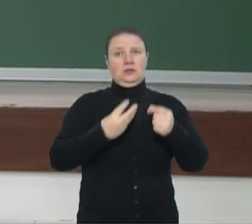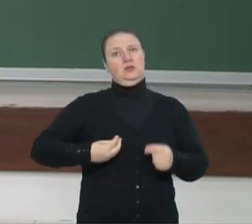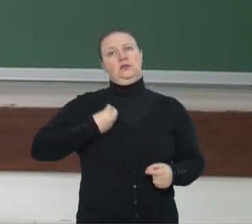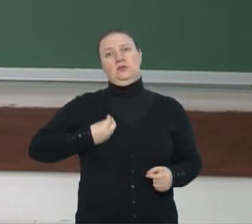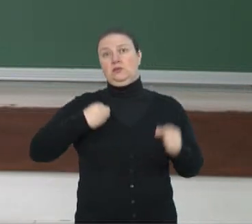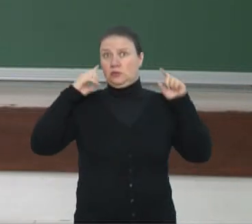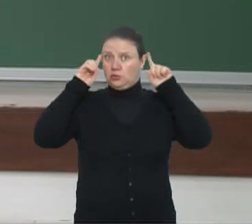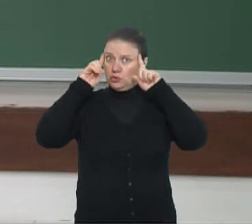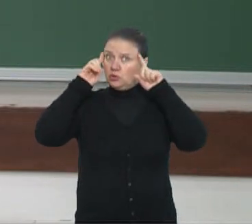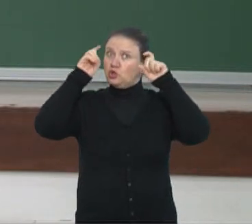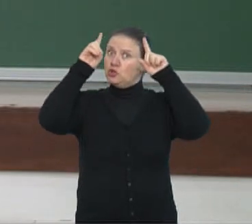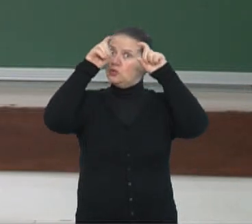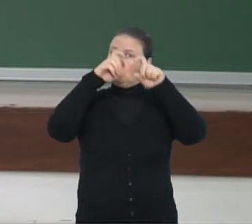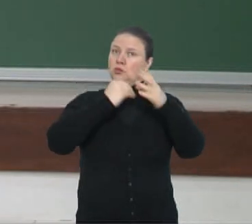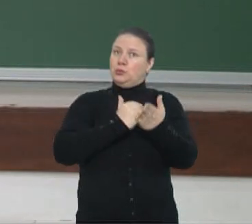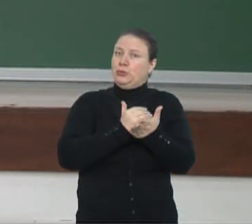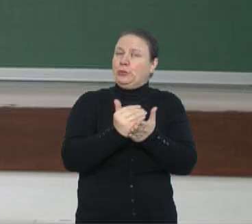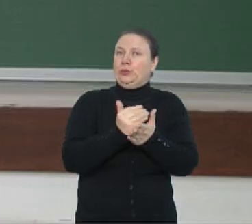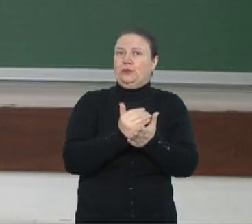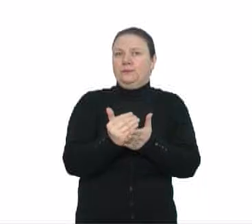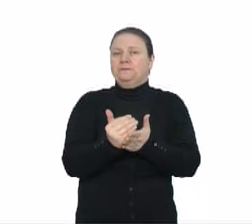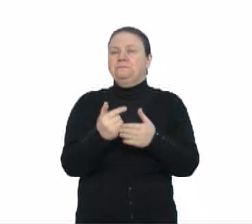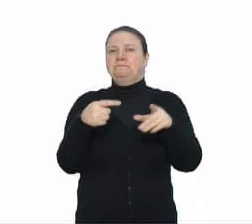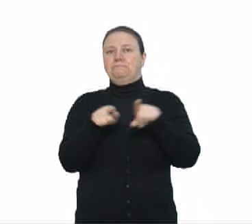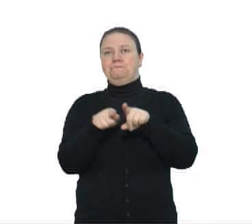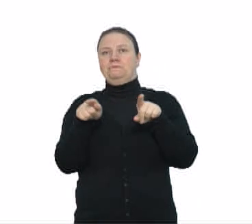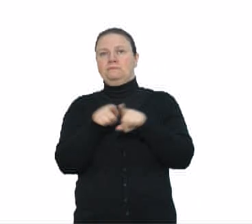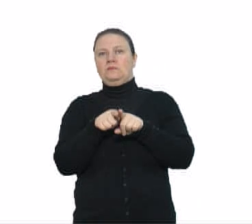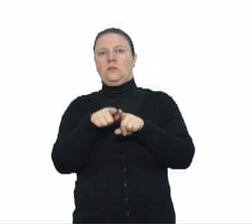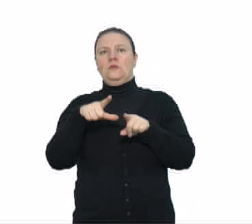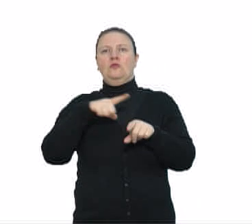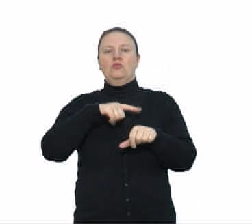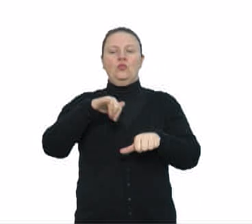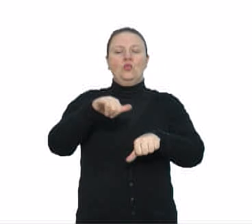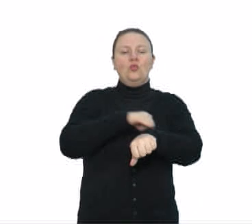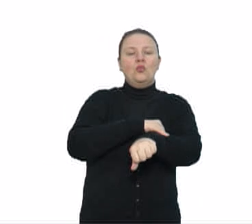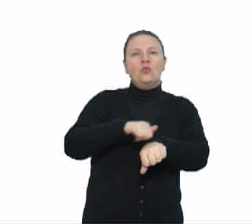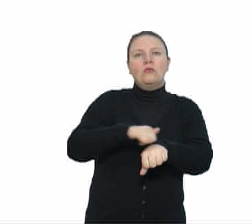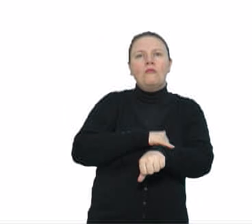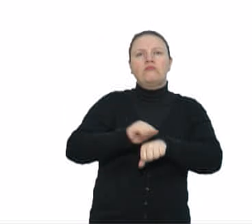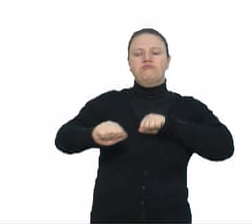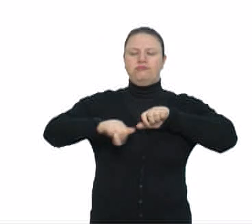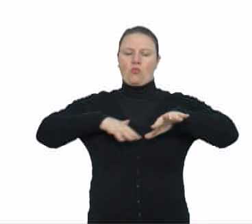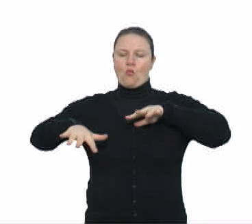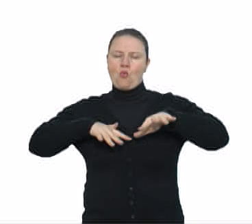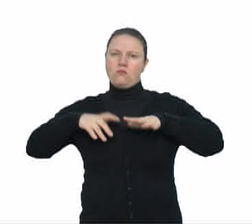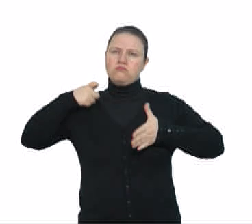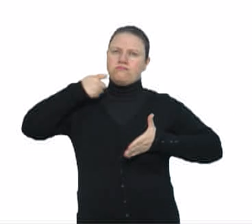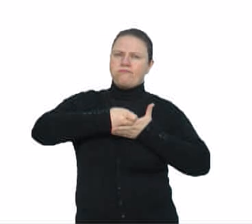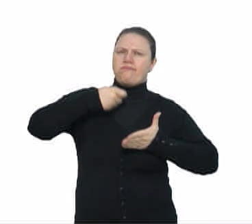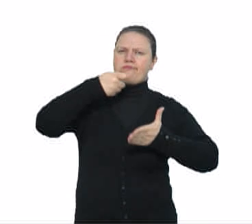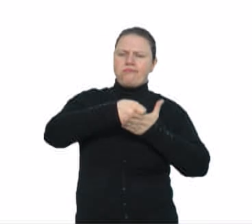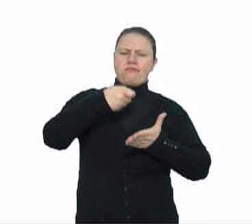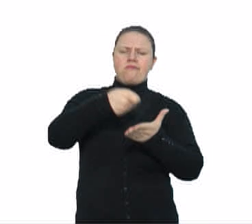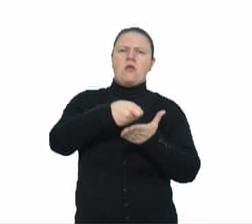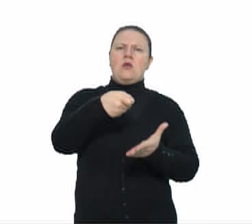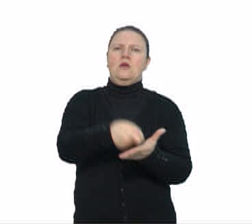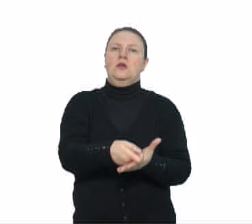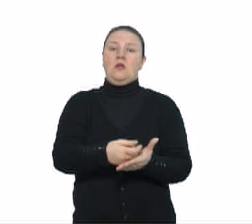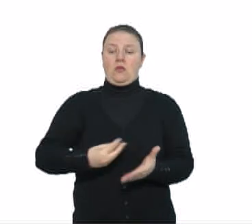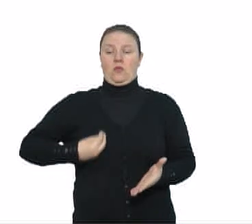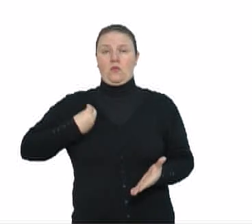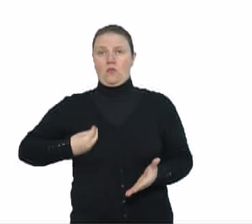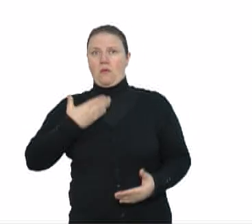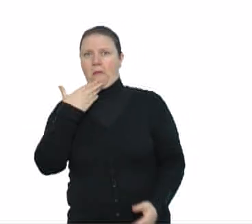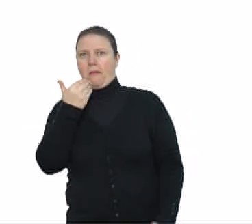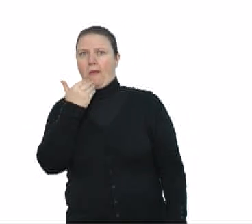difícil para esses trabalhadores no início. Nós vimos algumas das estratégias e movimentos da luta desses trabalhadores por uma melhor condição de vida e